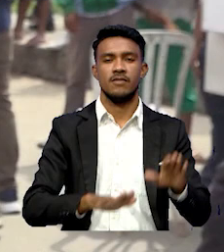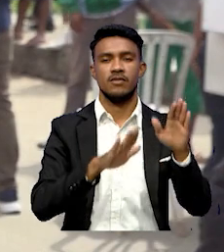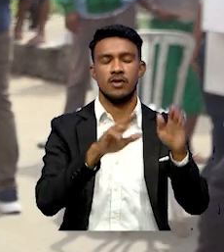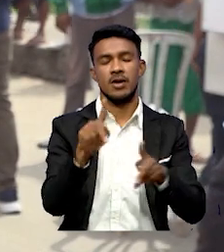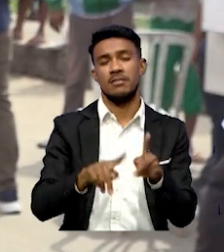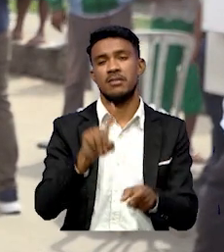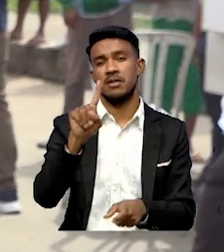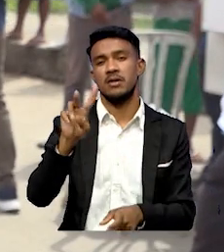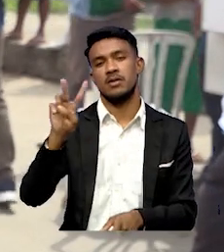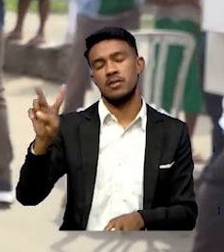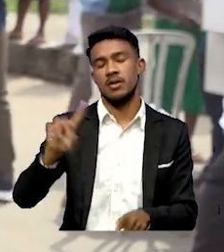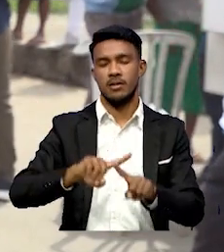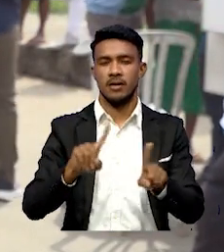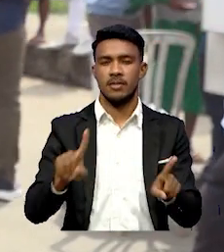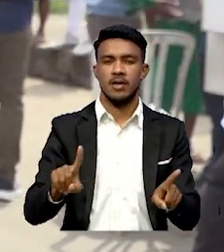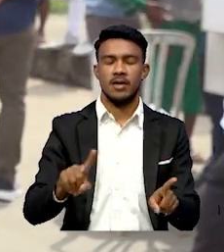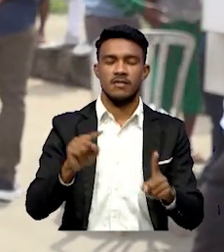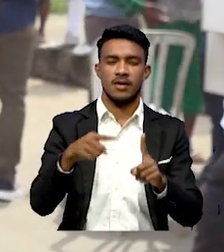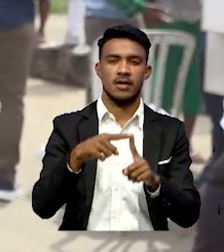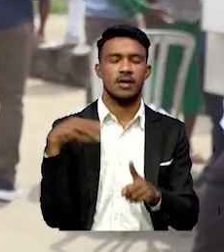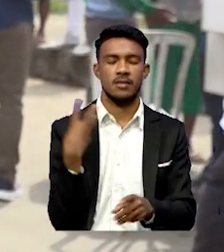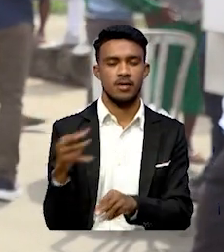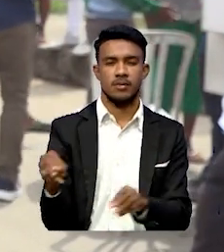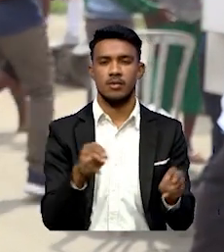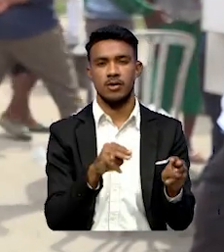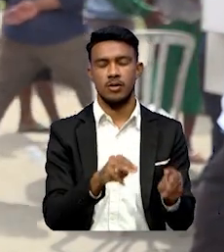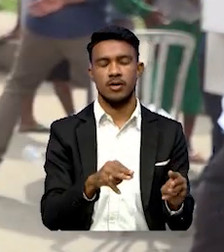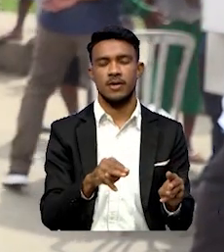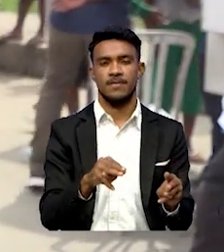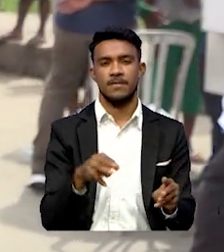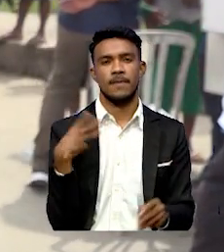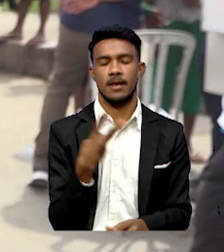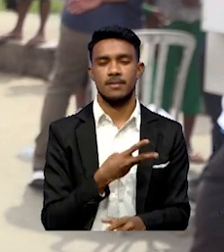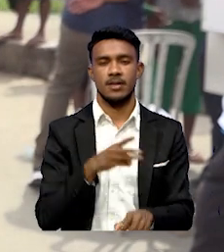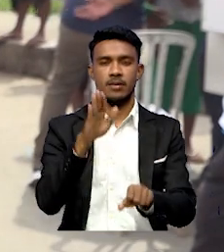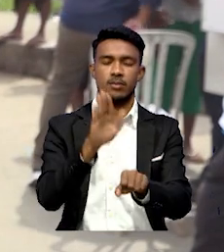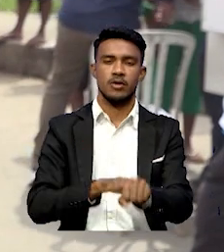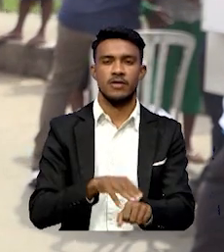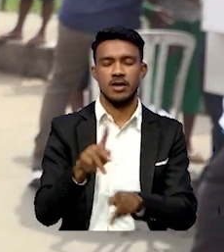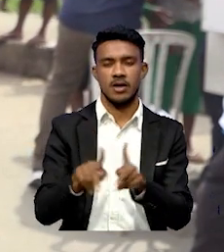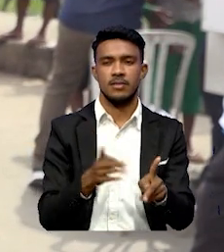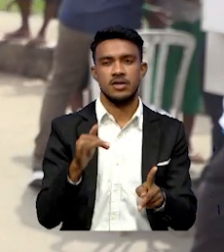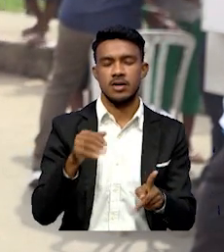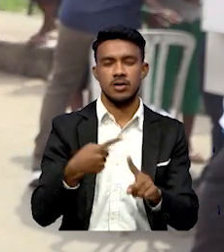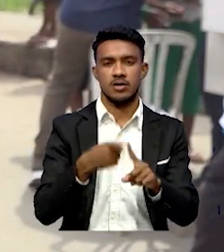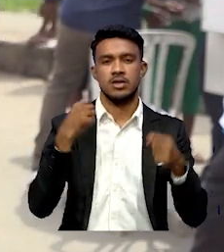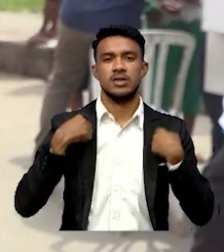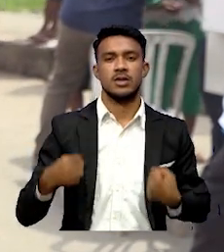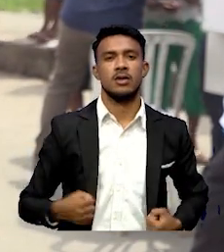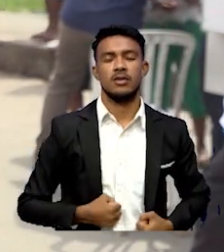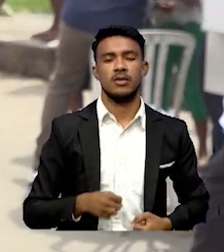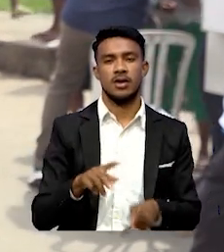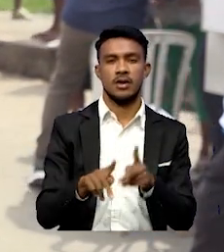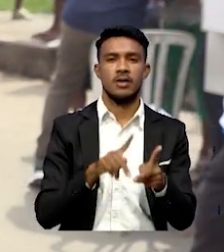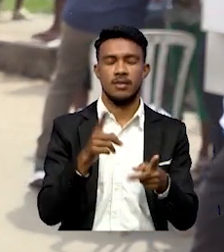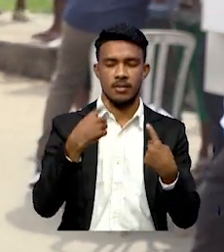rua de neve de vez em quando a mim muda fale a mim haruka fale pessoal será o centro saúde comunitário